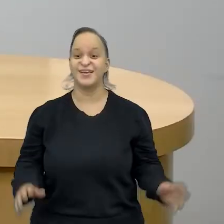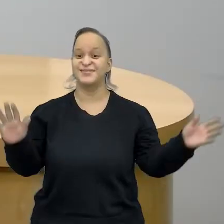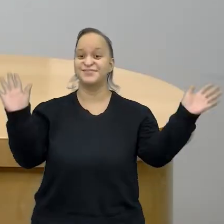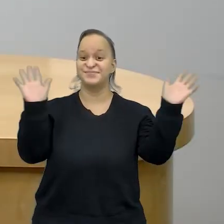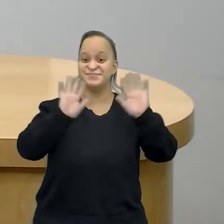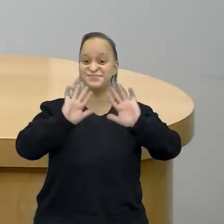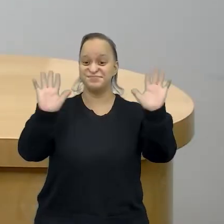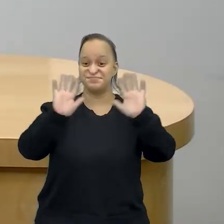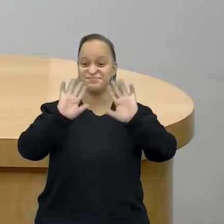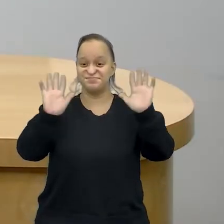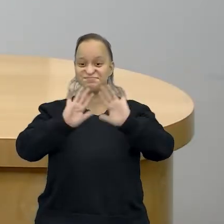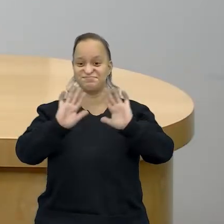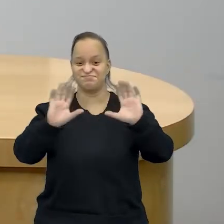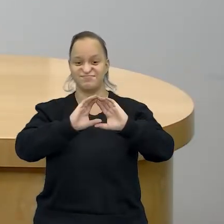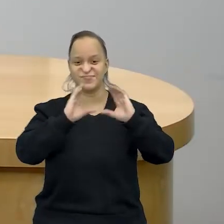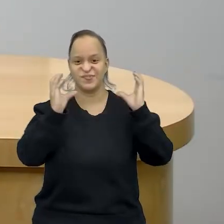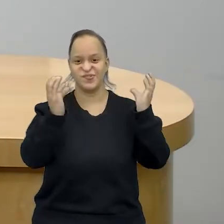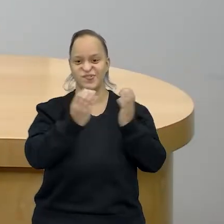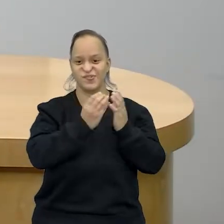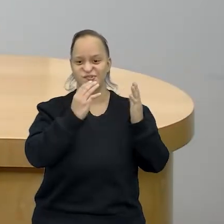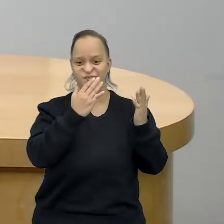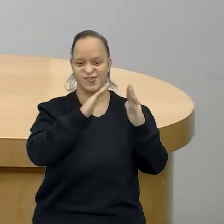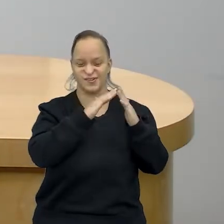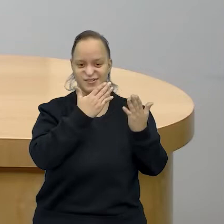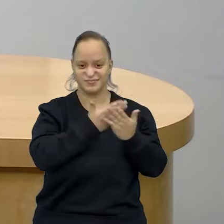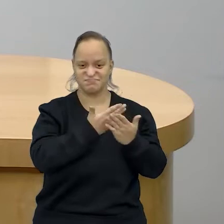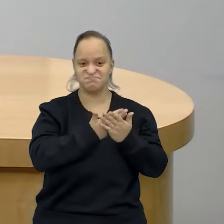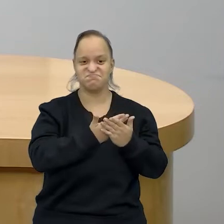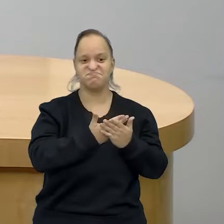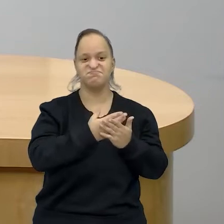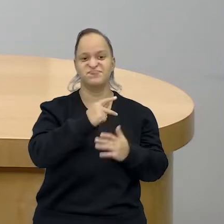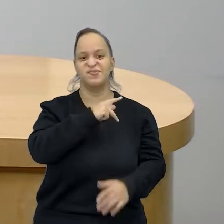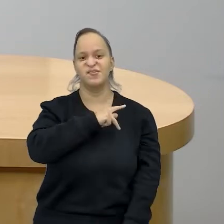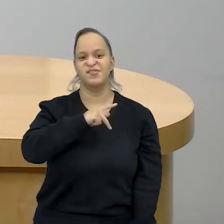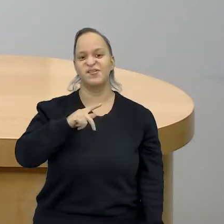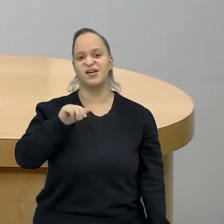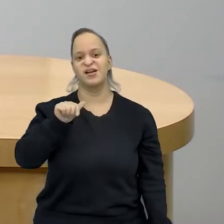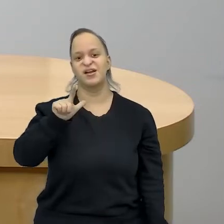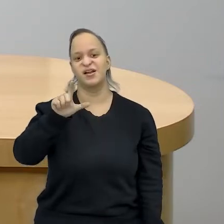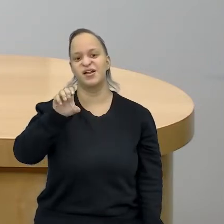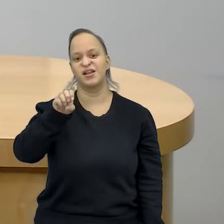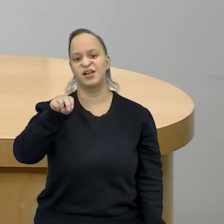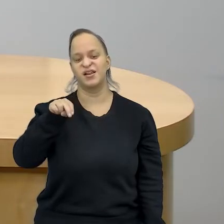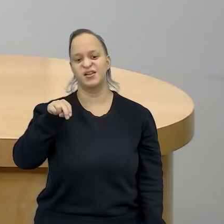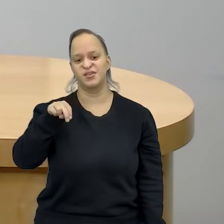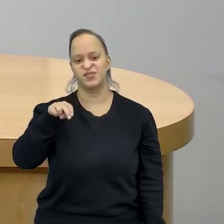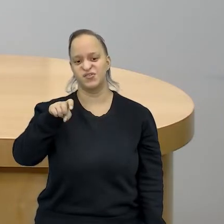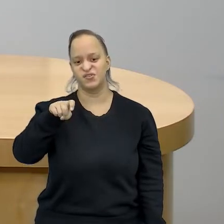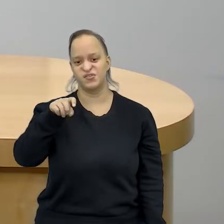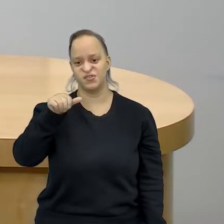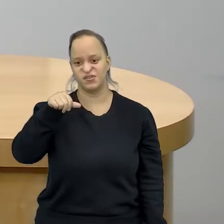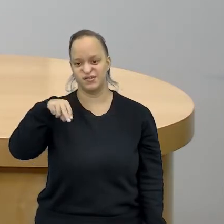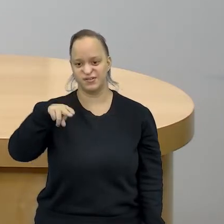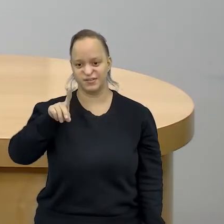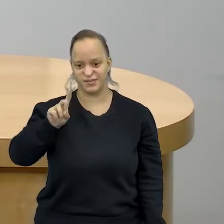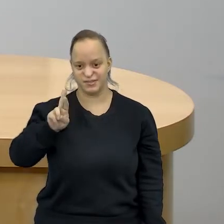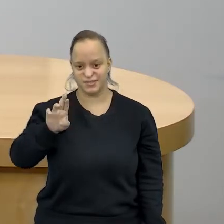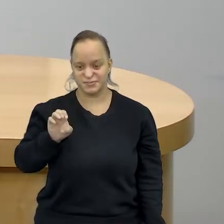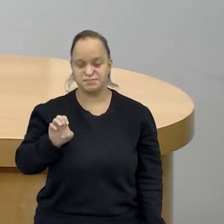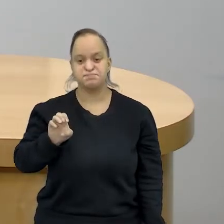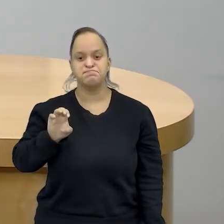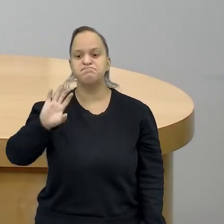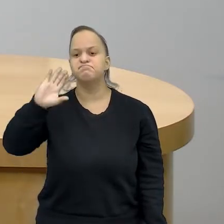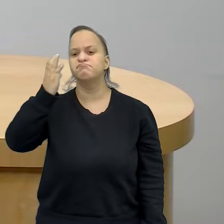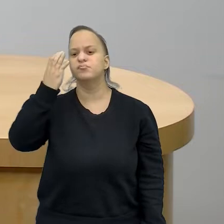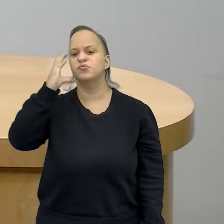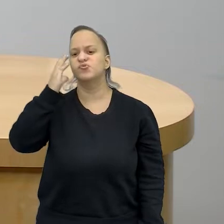Saudações, comunidade escolar! Eu sou o professor Alexandre e estarei com vocês aqui no nosso aprofundamento de Ciências